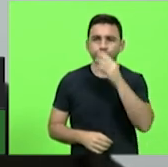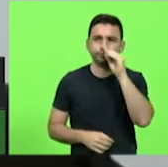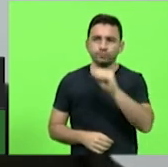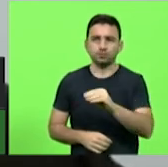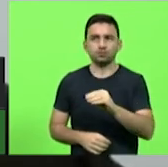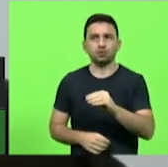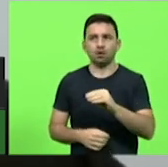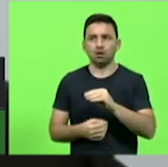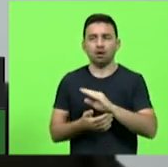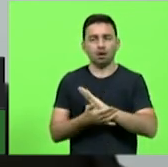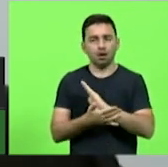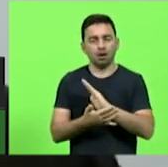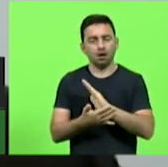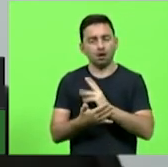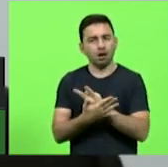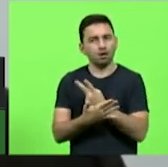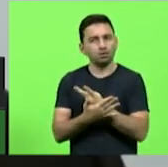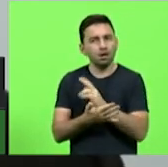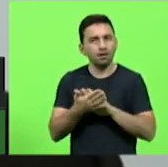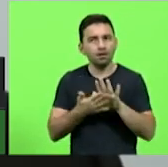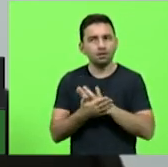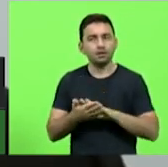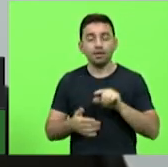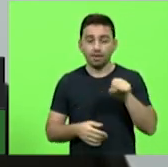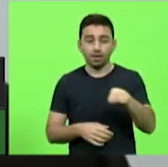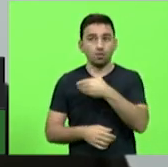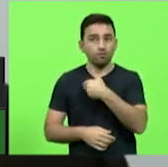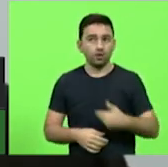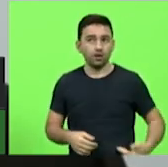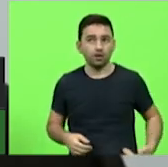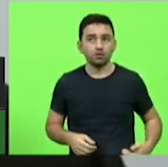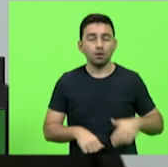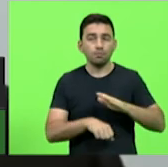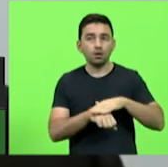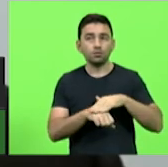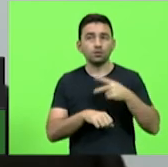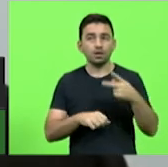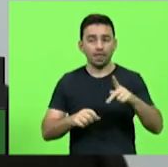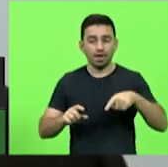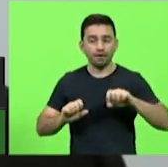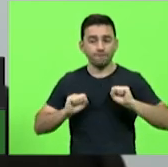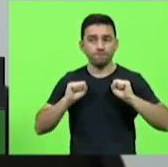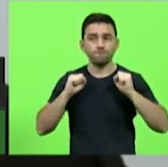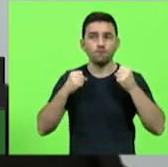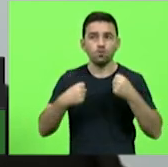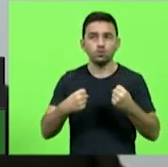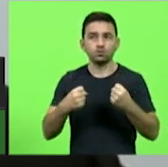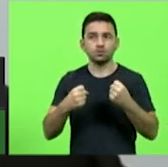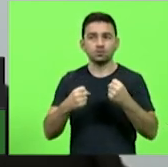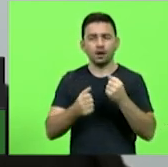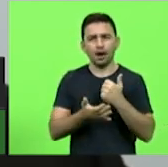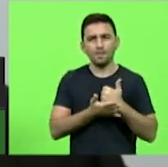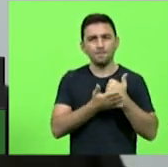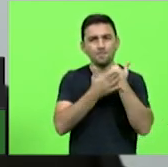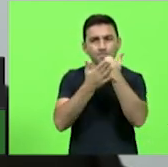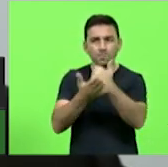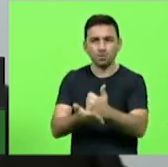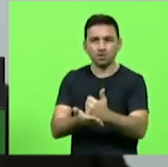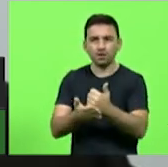tem que contribuir, porque o Estado, ele surge como uma força que venha ajudar